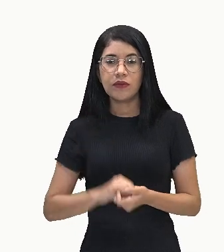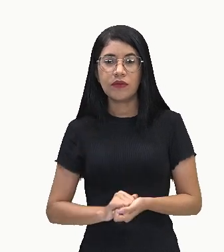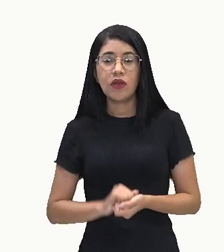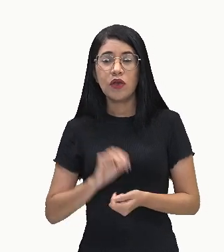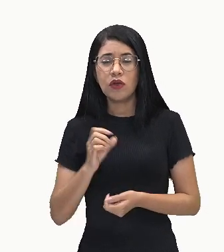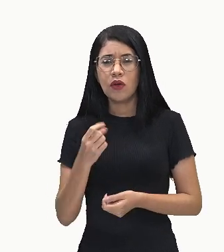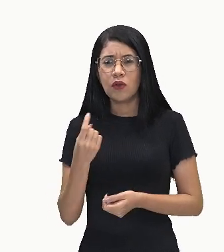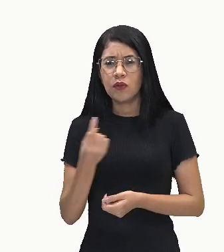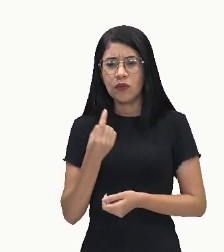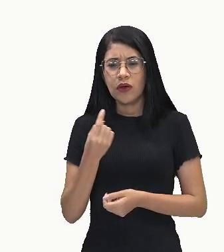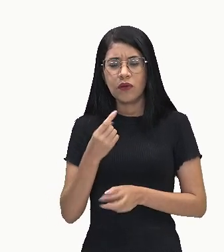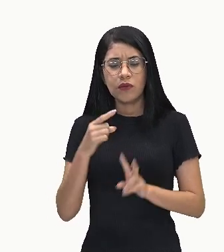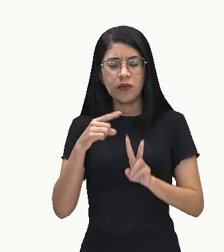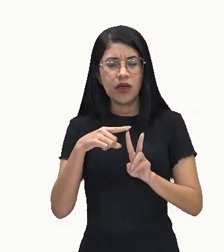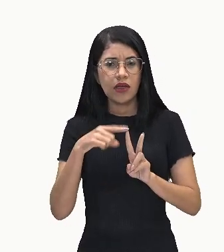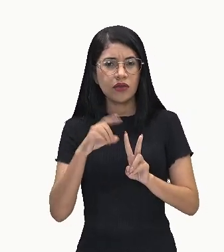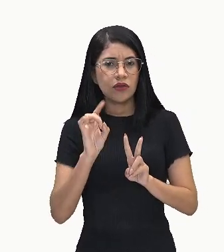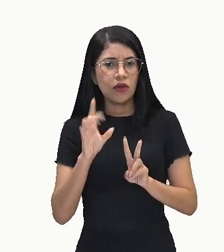raiz real dupla.